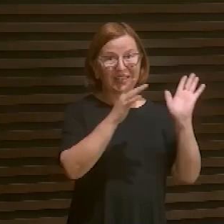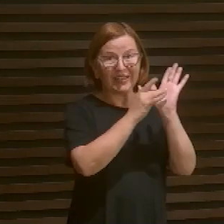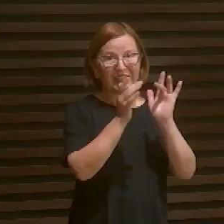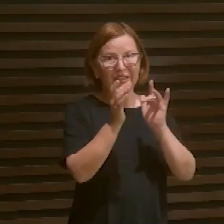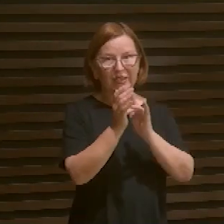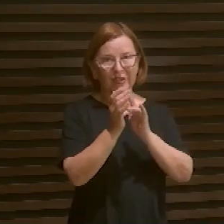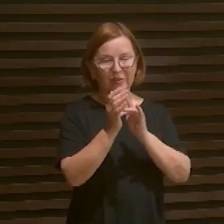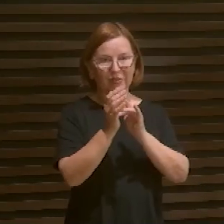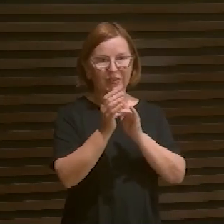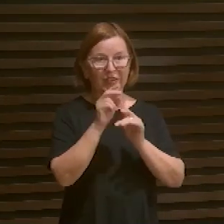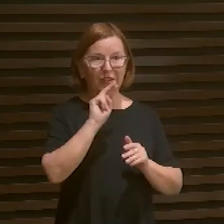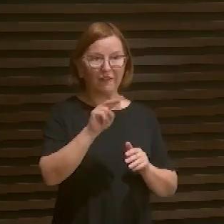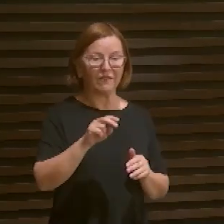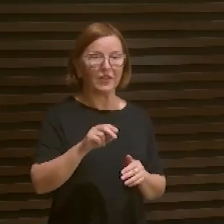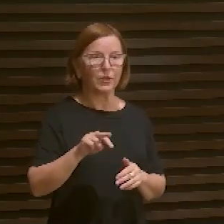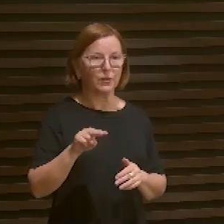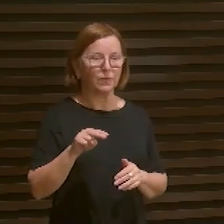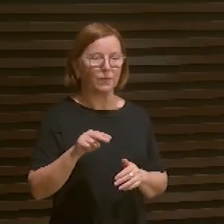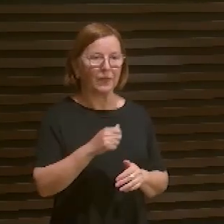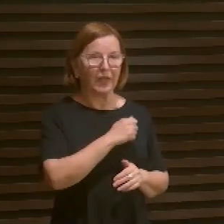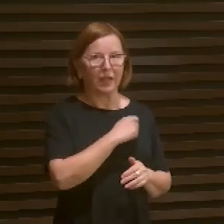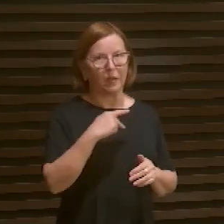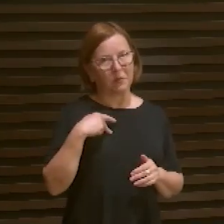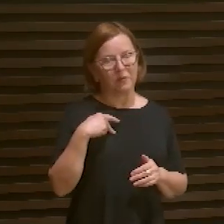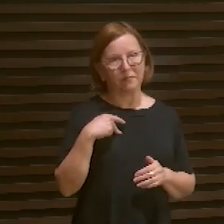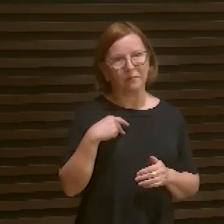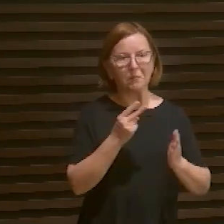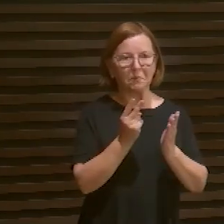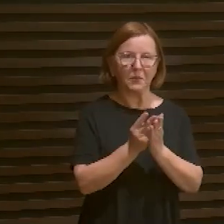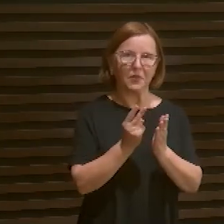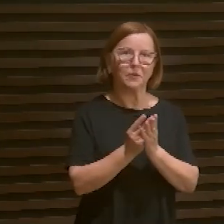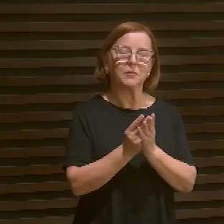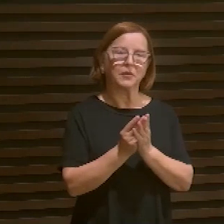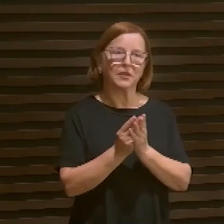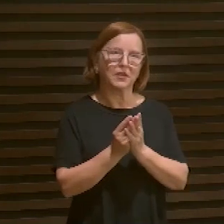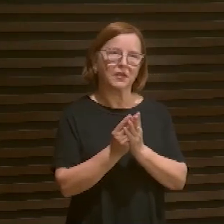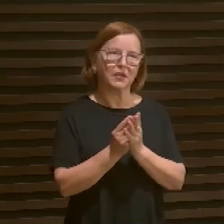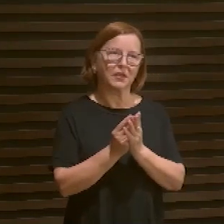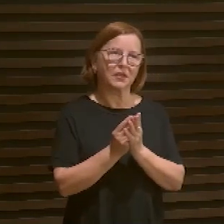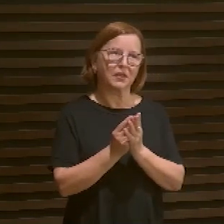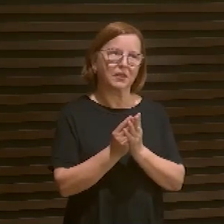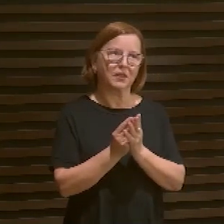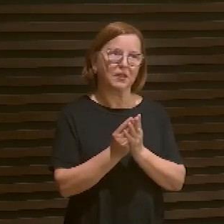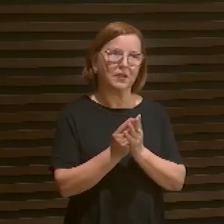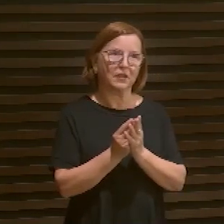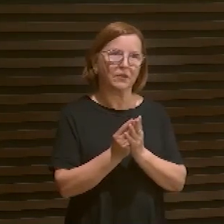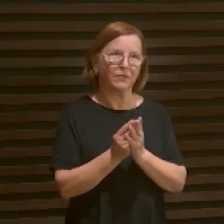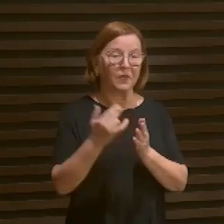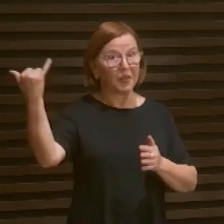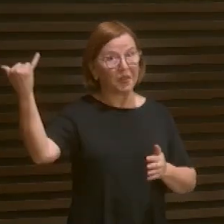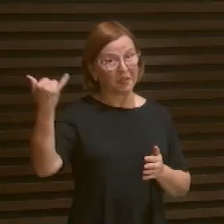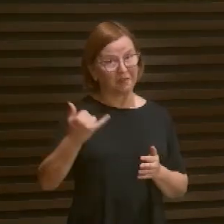visto como apóstolo, ainda que ele seja visto como enviado